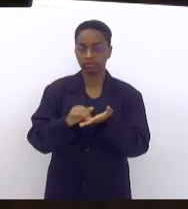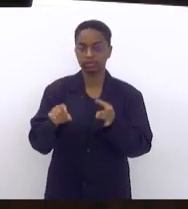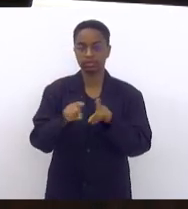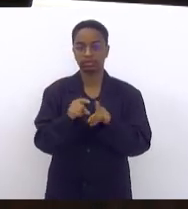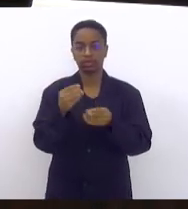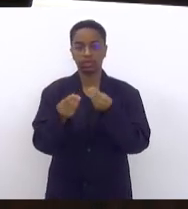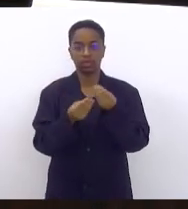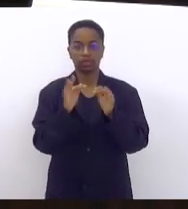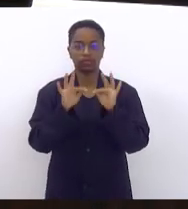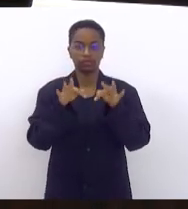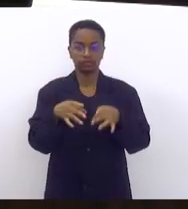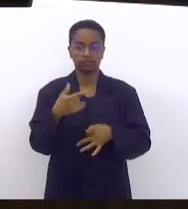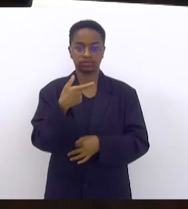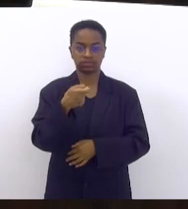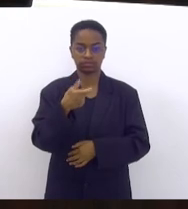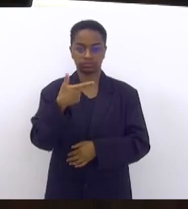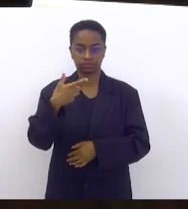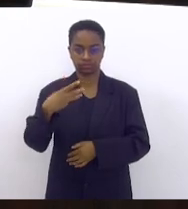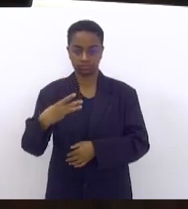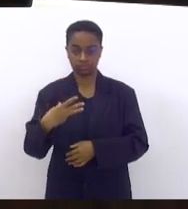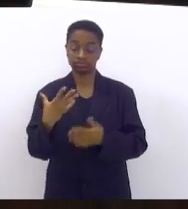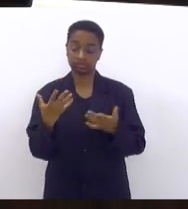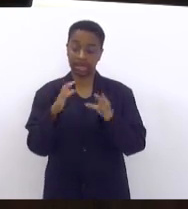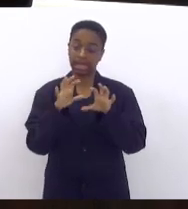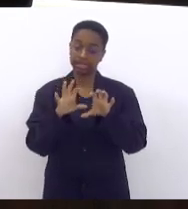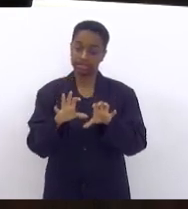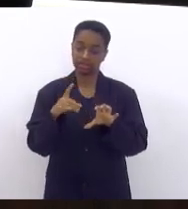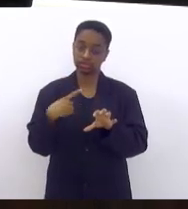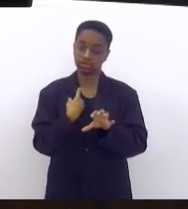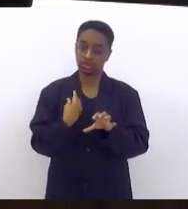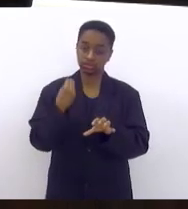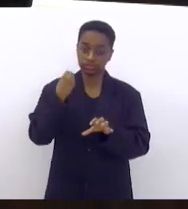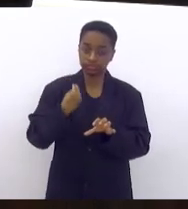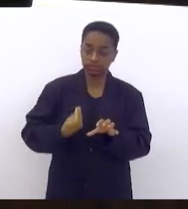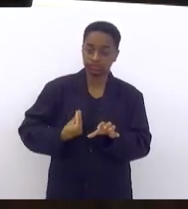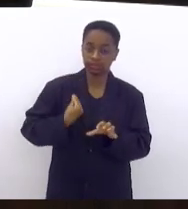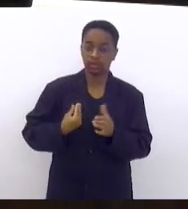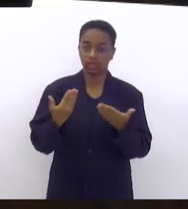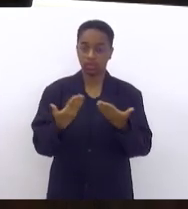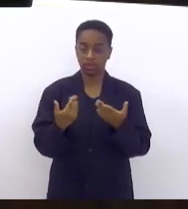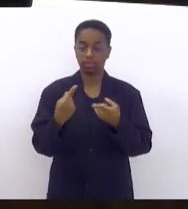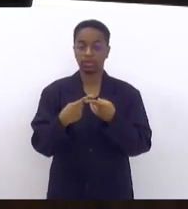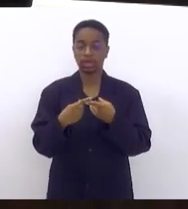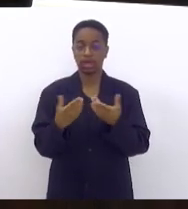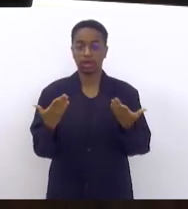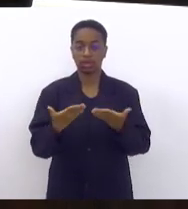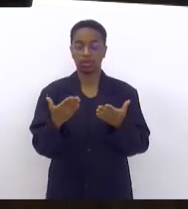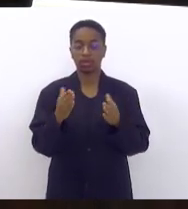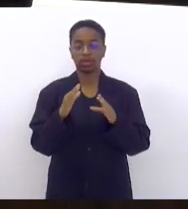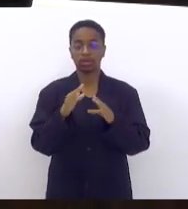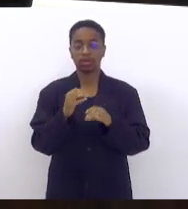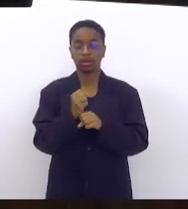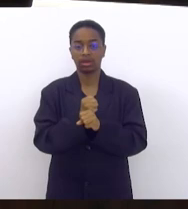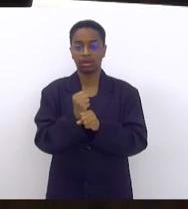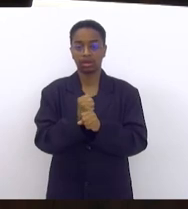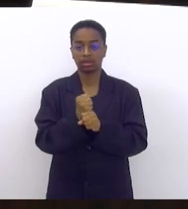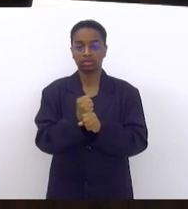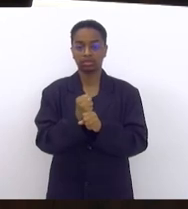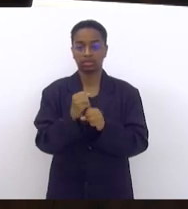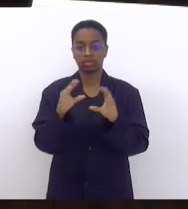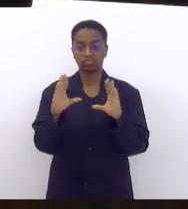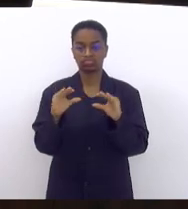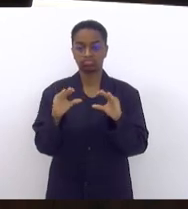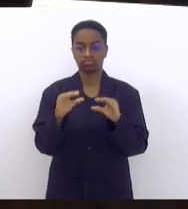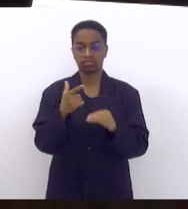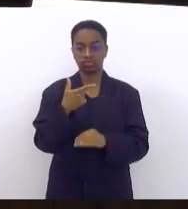o exercício de 2023. Essa é a situação que a gente tem hoje. Nós vivemos um ano de conforto em